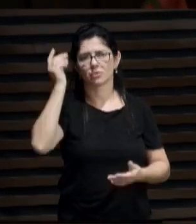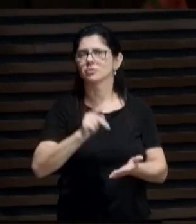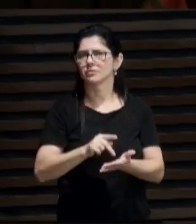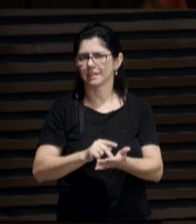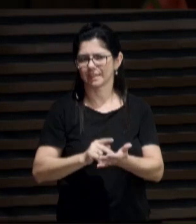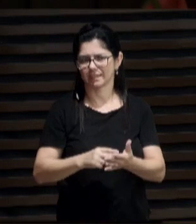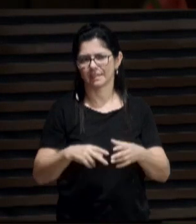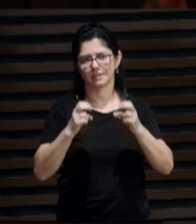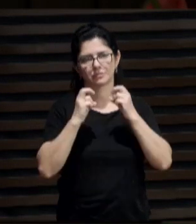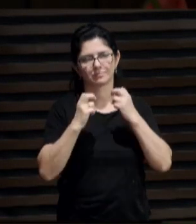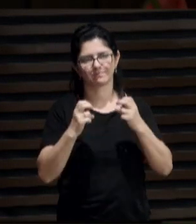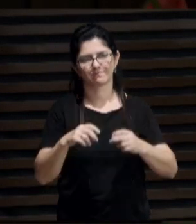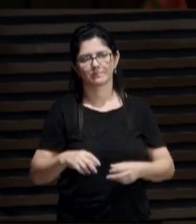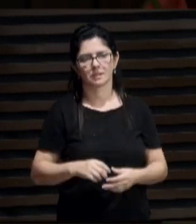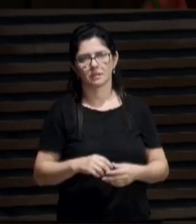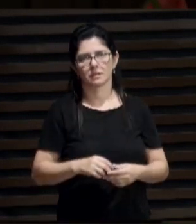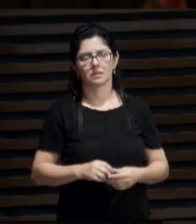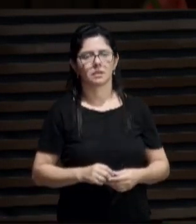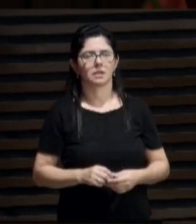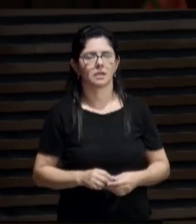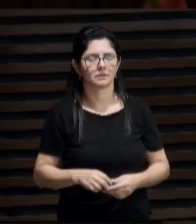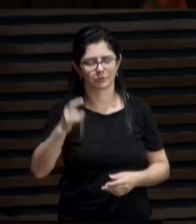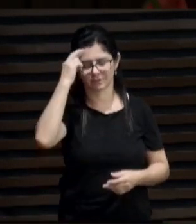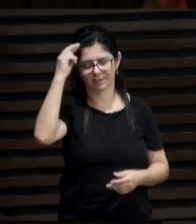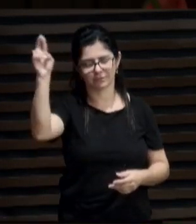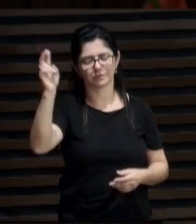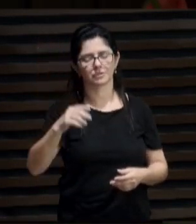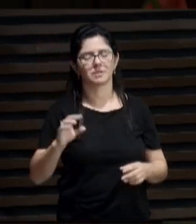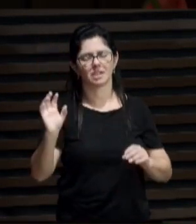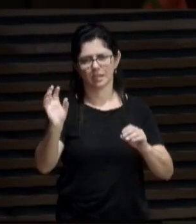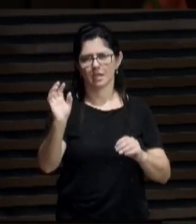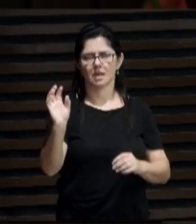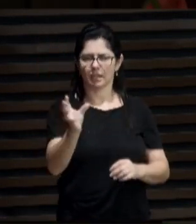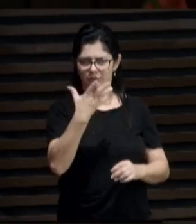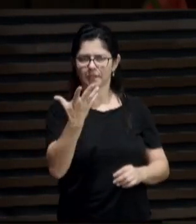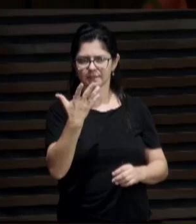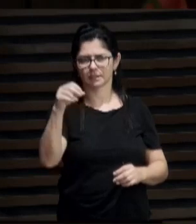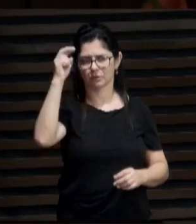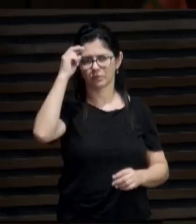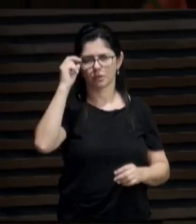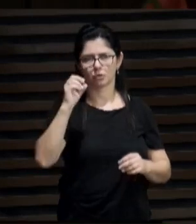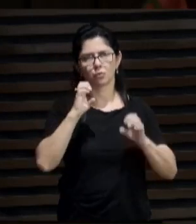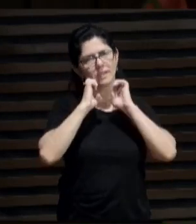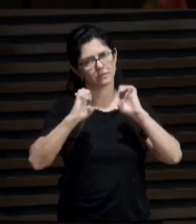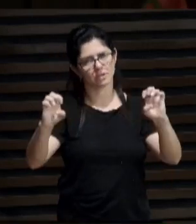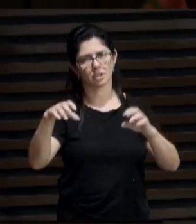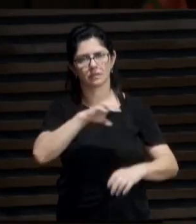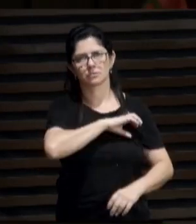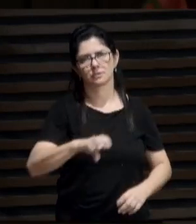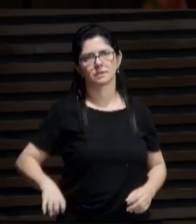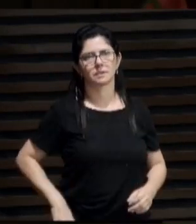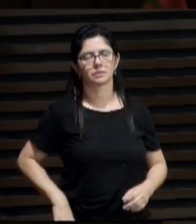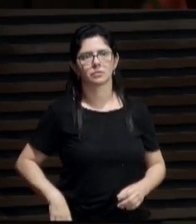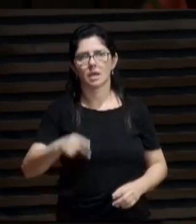ao Senhor. Somente mediante a revelação do Evangelho de Cristo, uma pessoa pode invocar